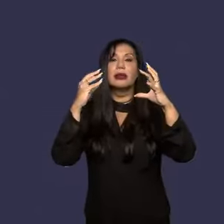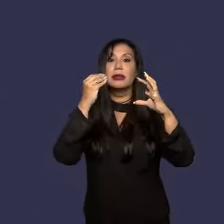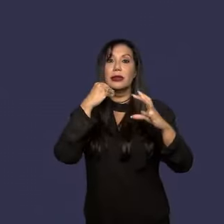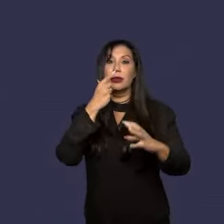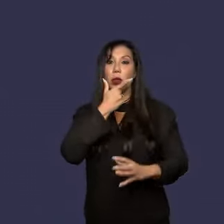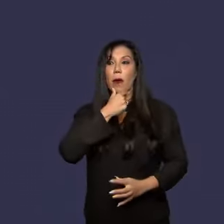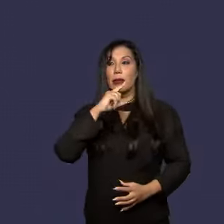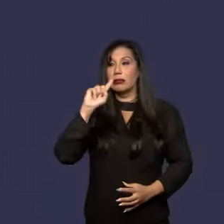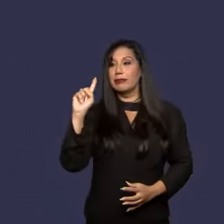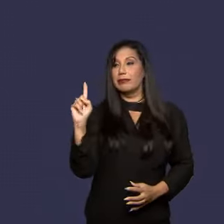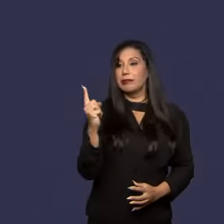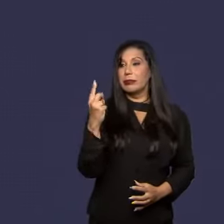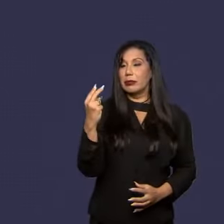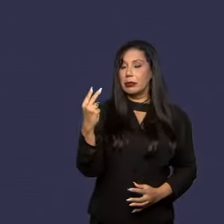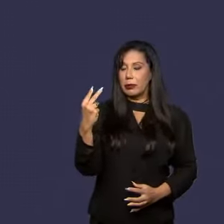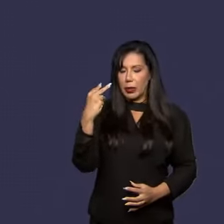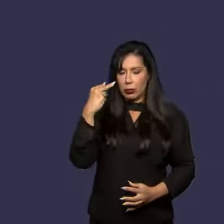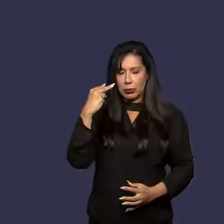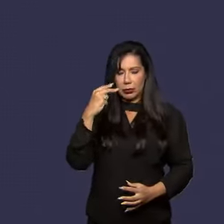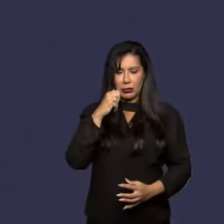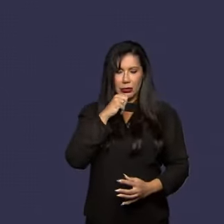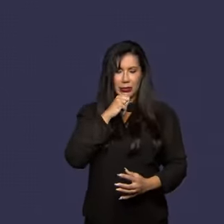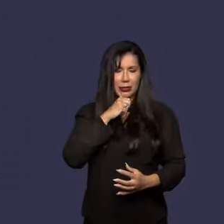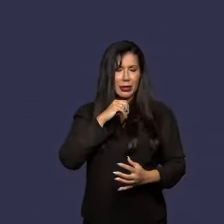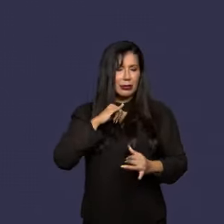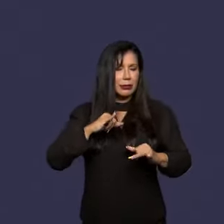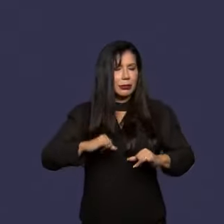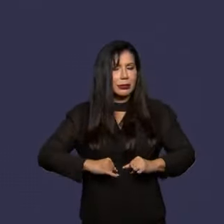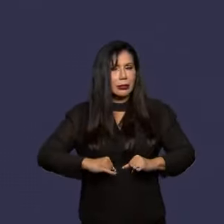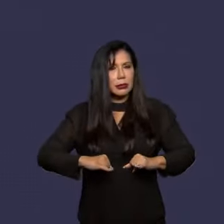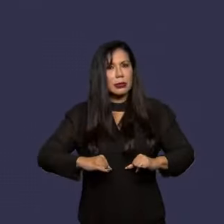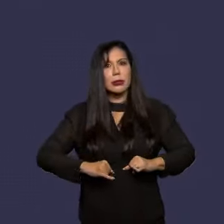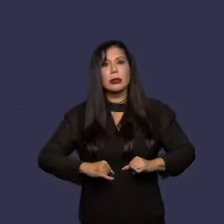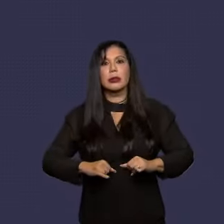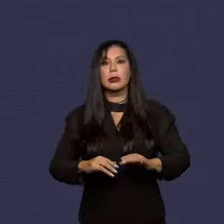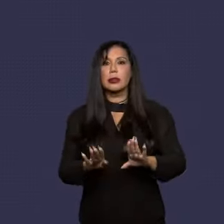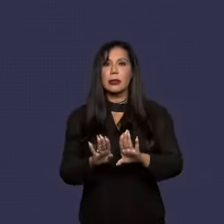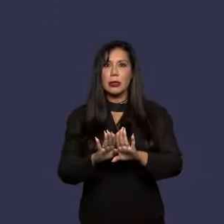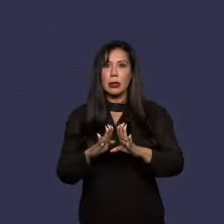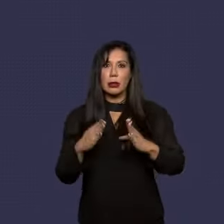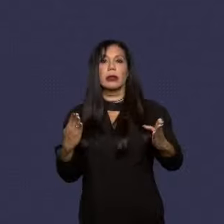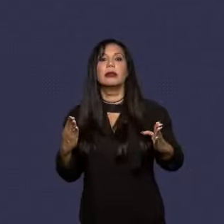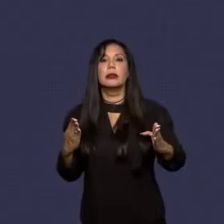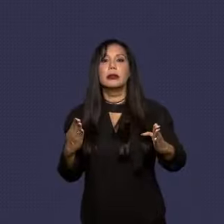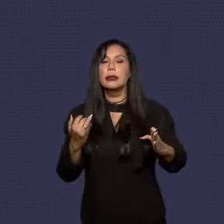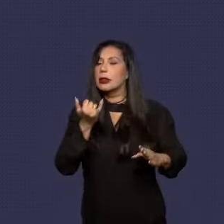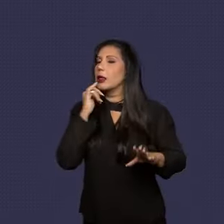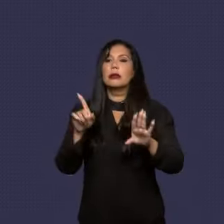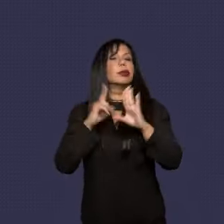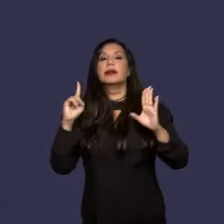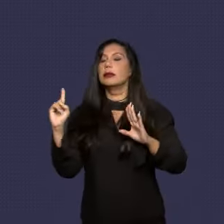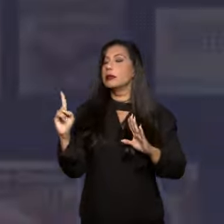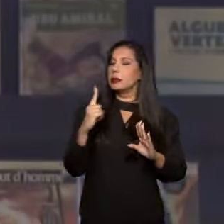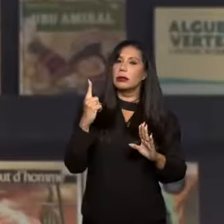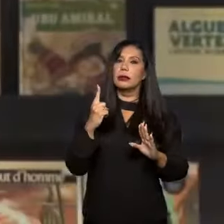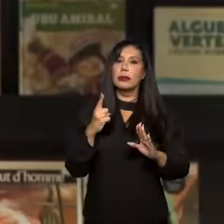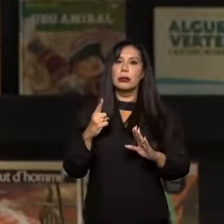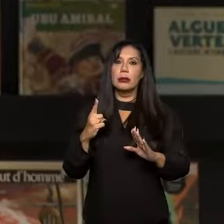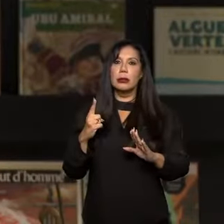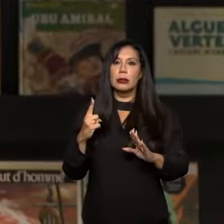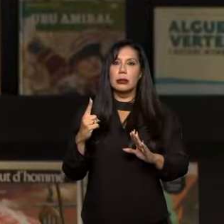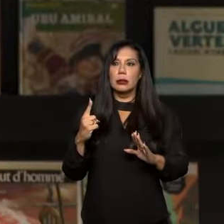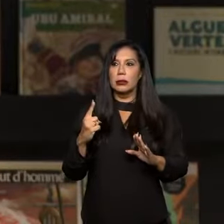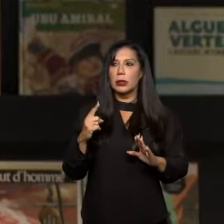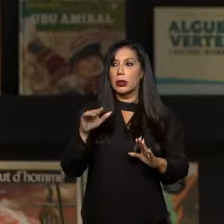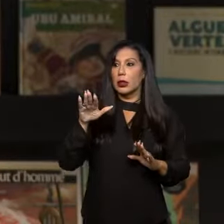esteve presente são de tortura abre porta de forma repentina e dispara